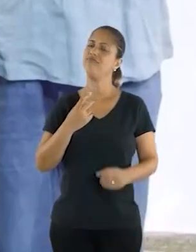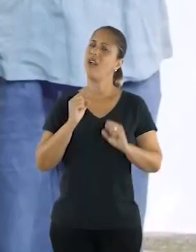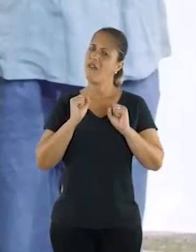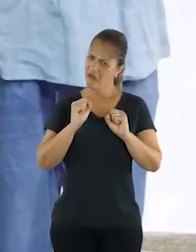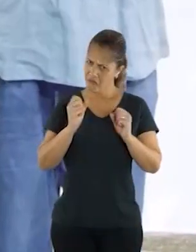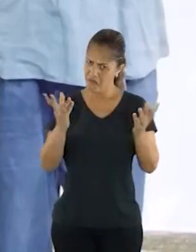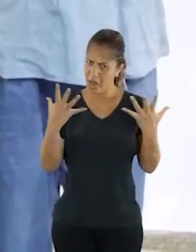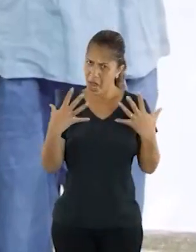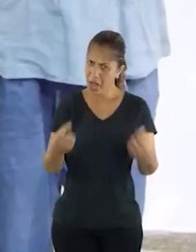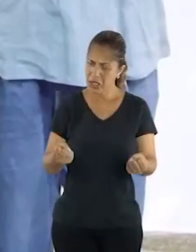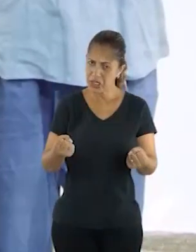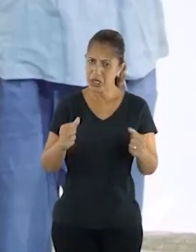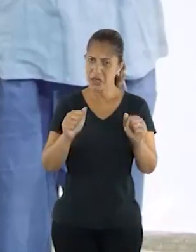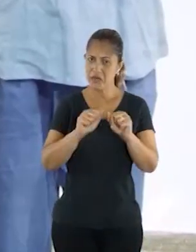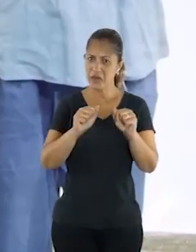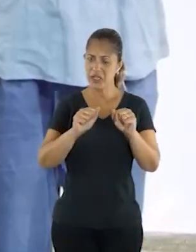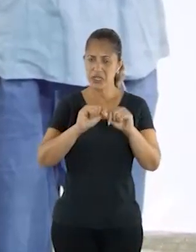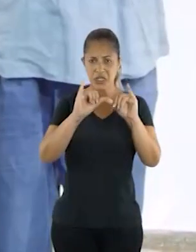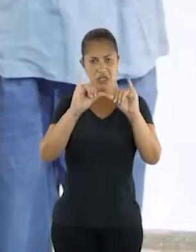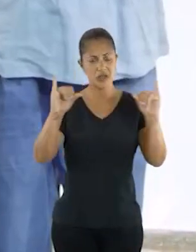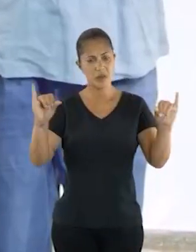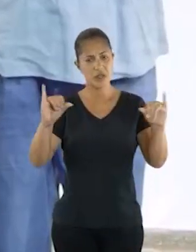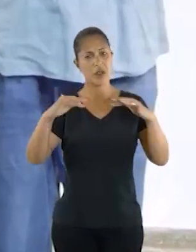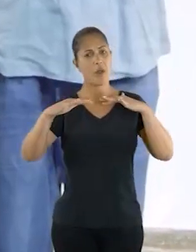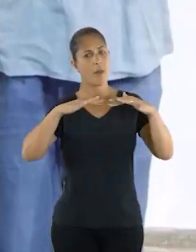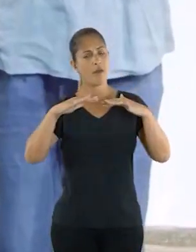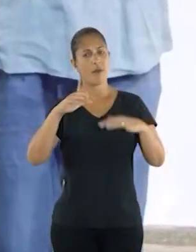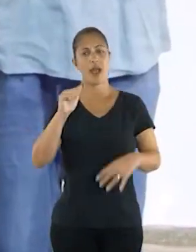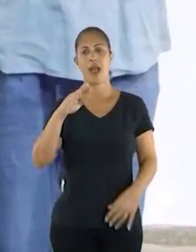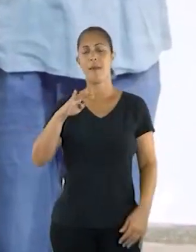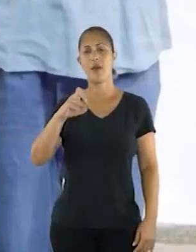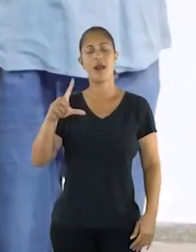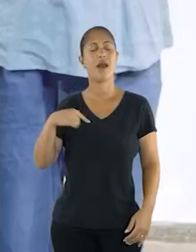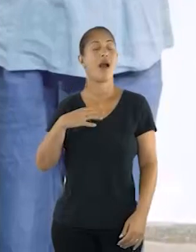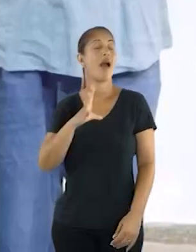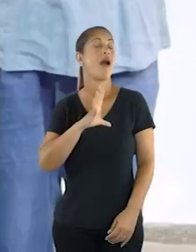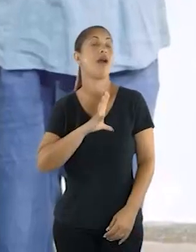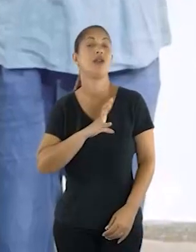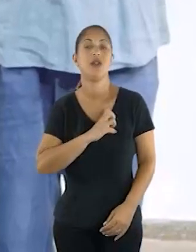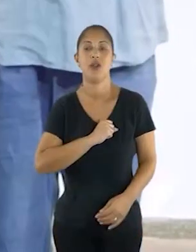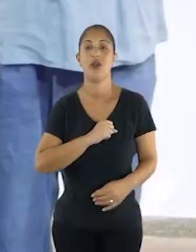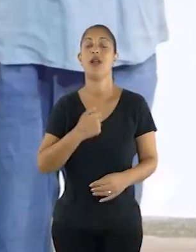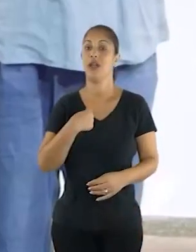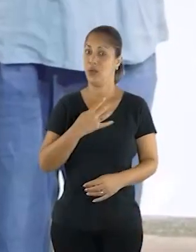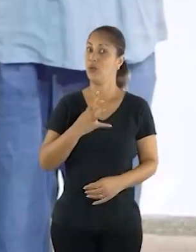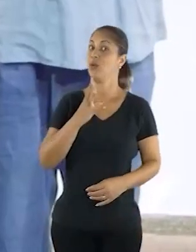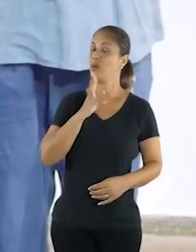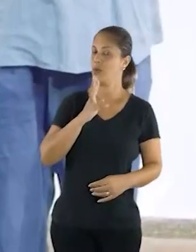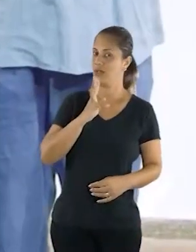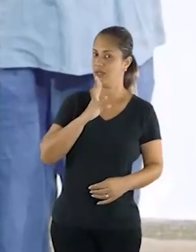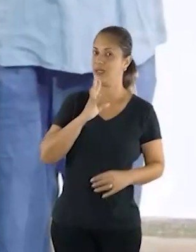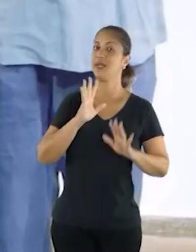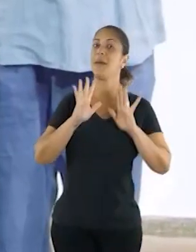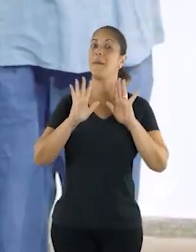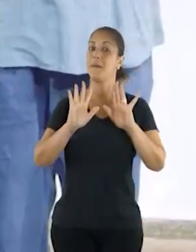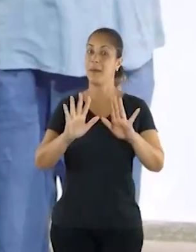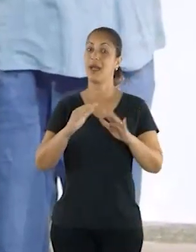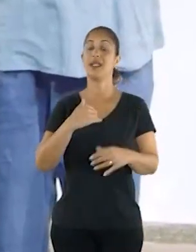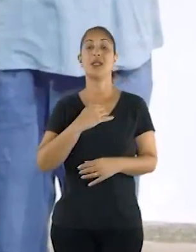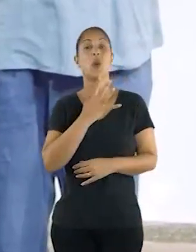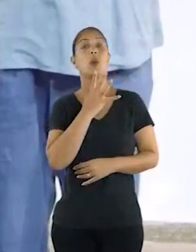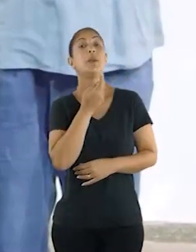exposição do movimento armorial. Eu falei, nossa, vou adorar, adoro a Ariana. Eu conhecia, mas